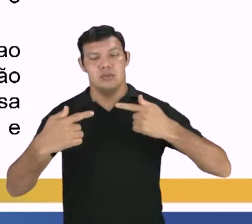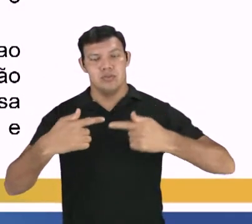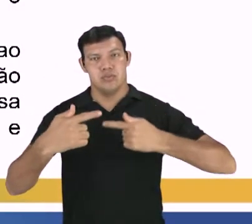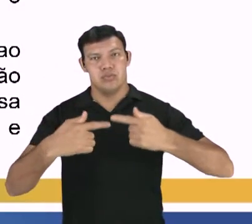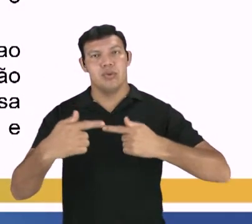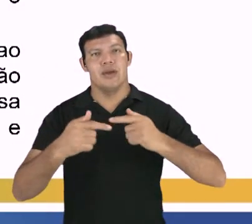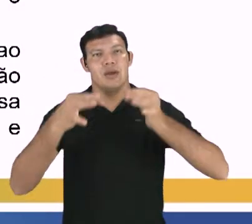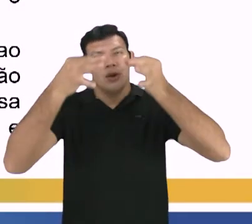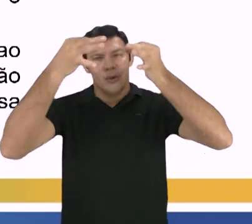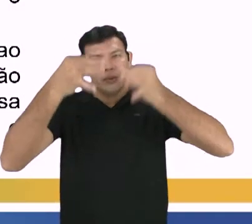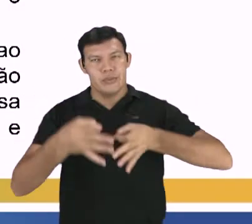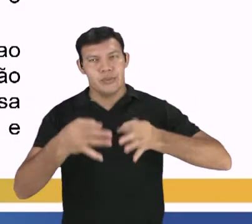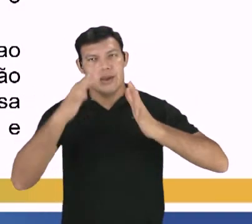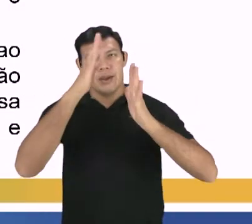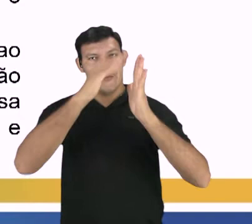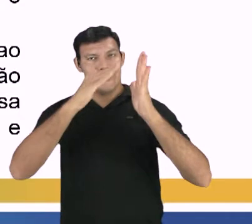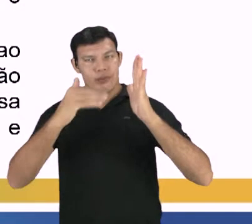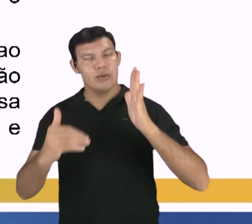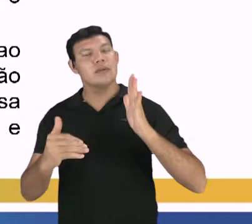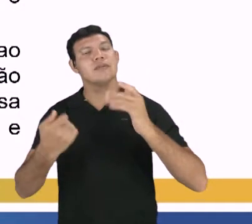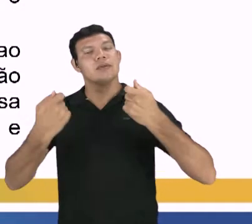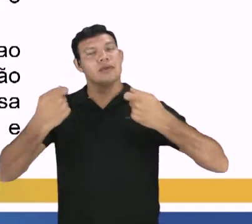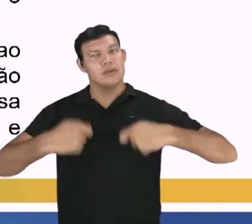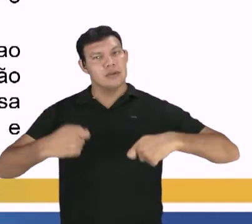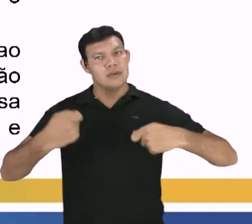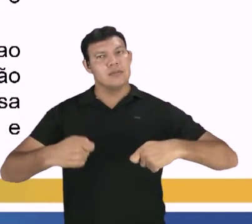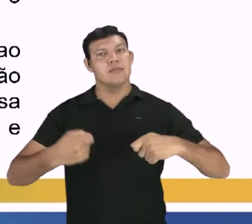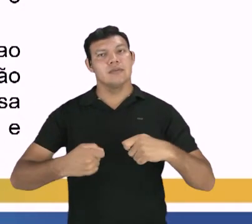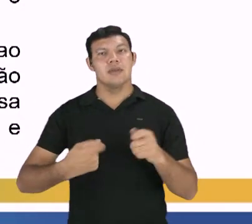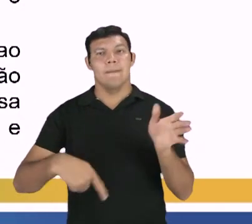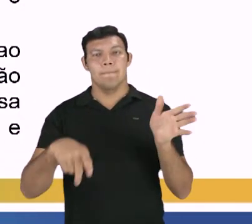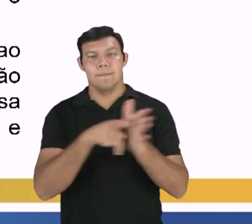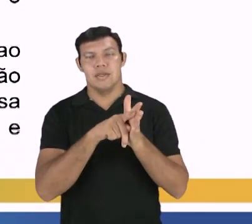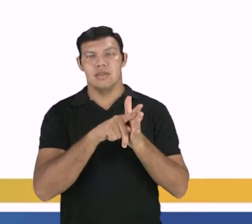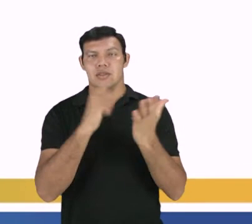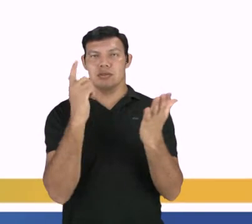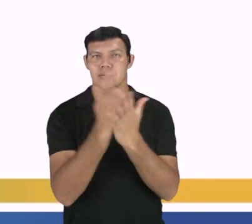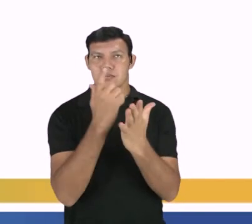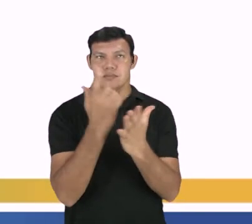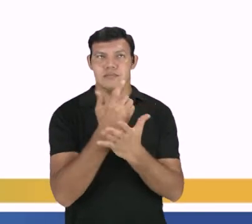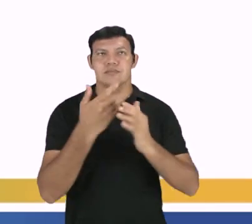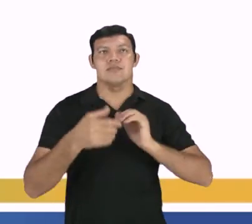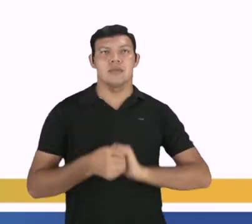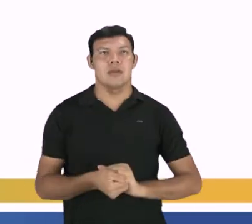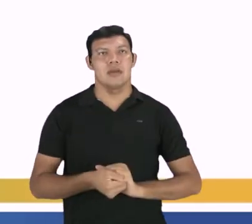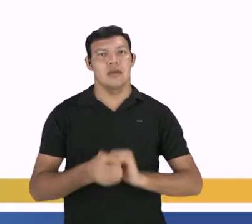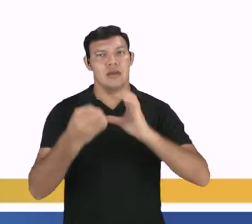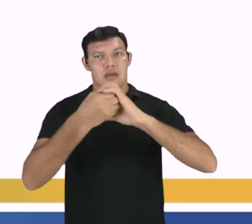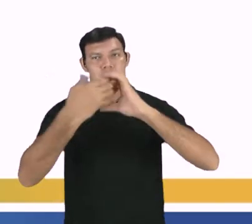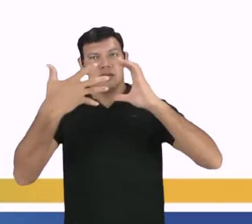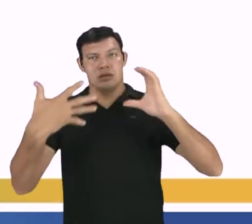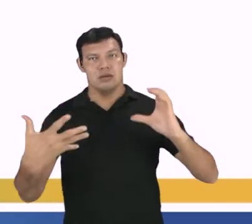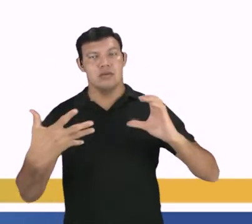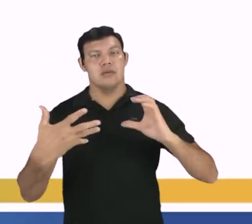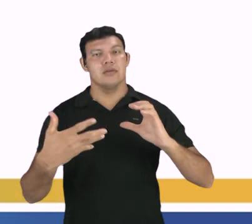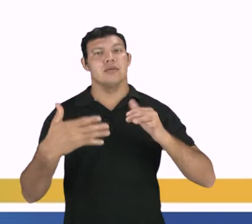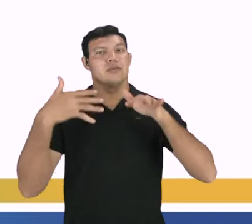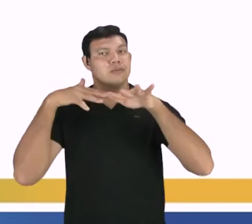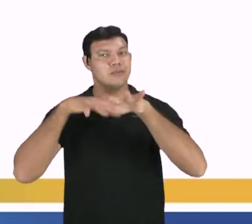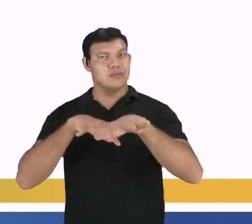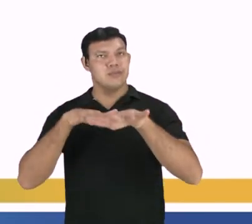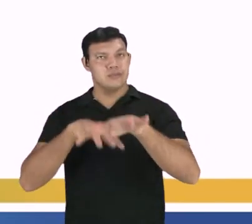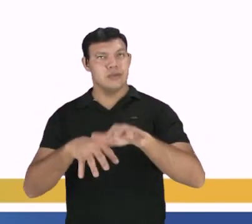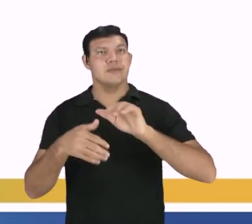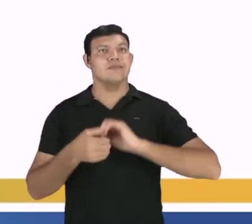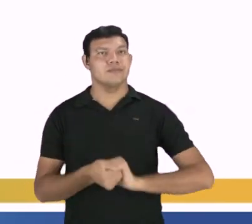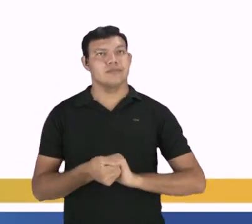perfeição estética tinha que ser parte das suas obras, tá? Então, as características desse movimento,